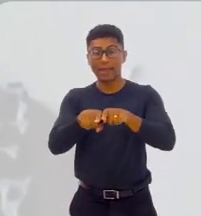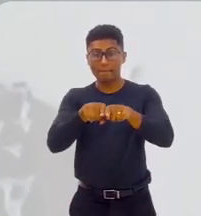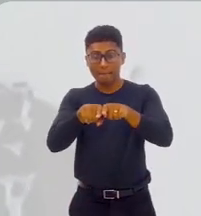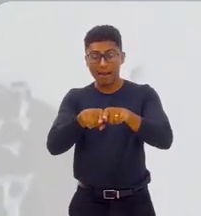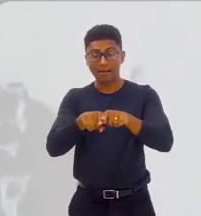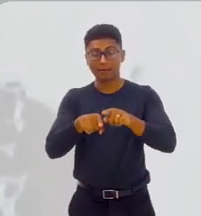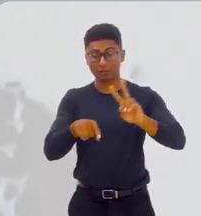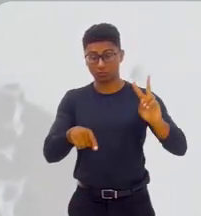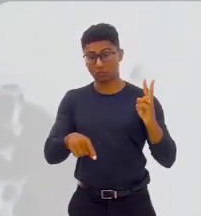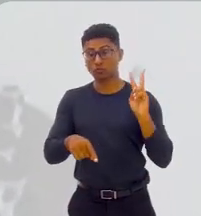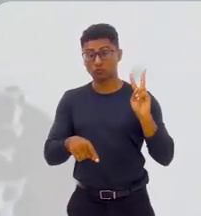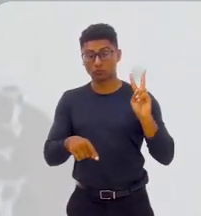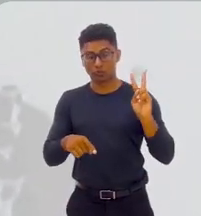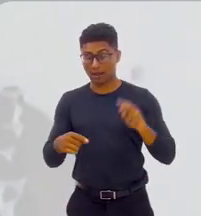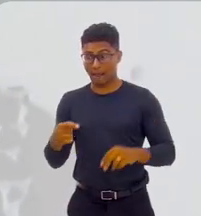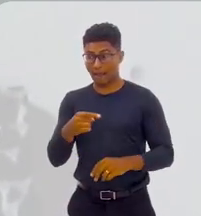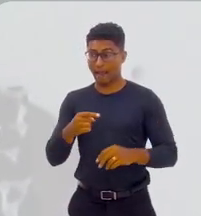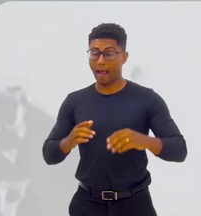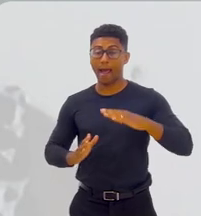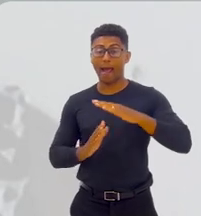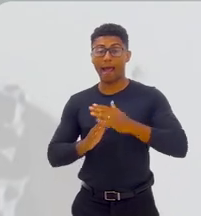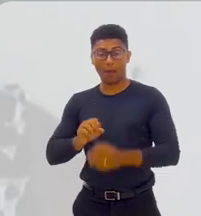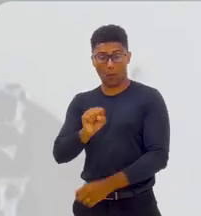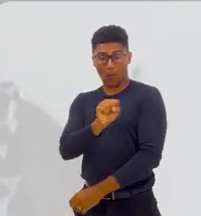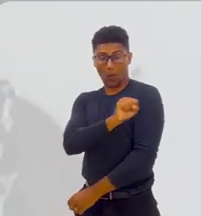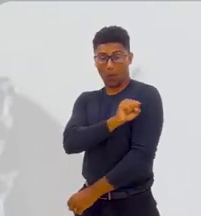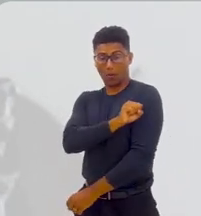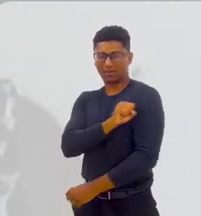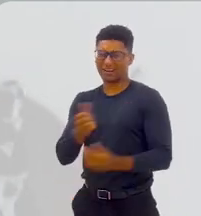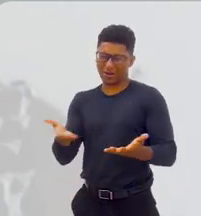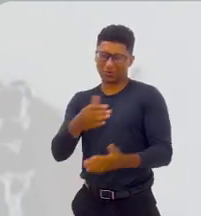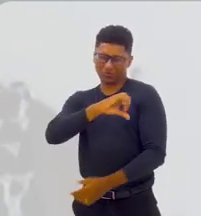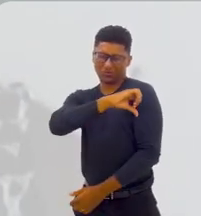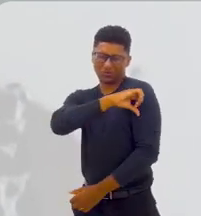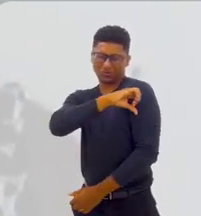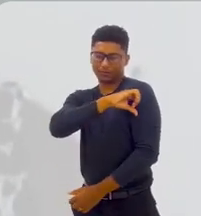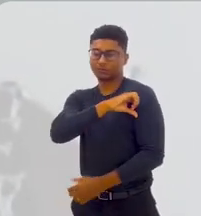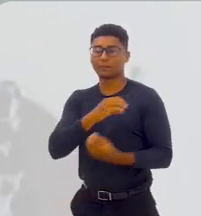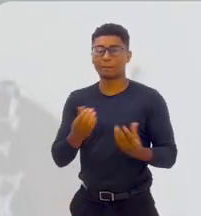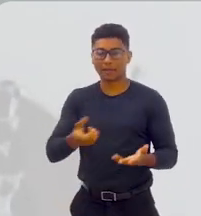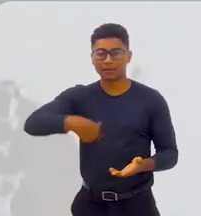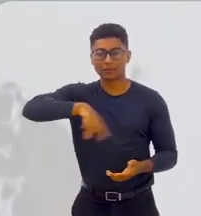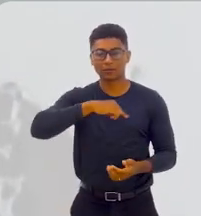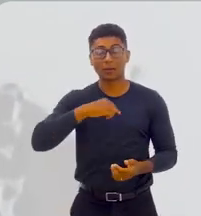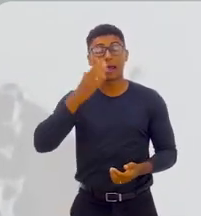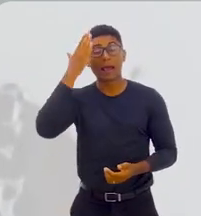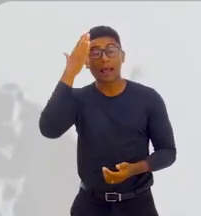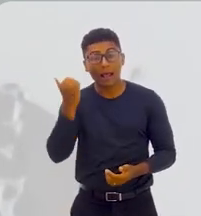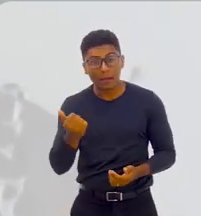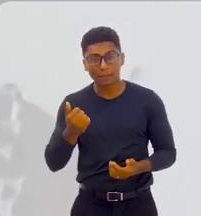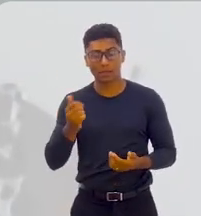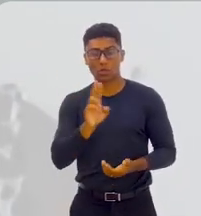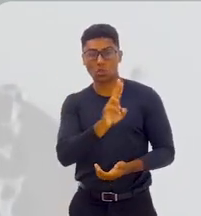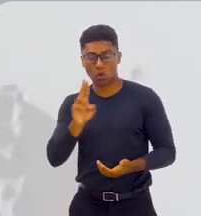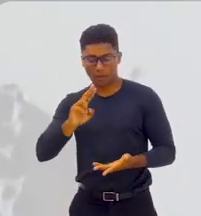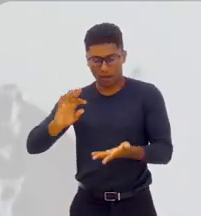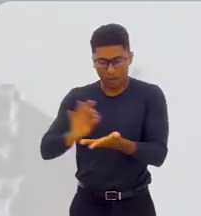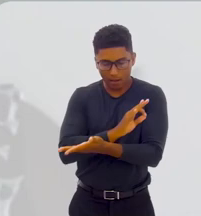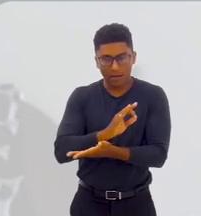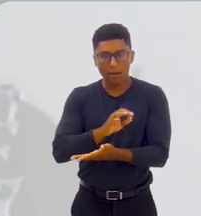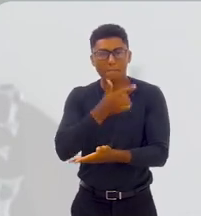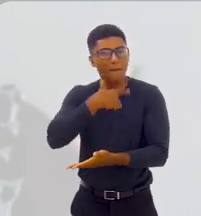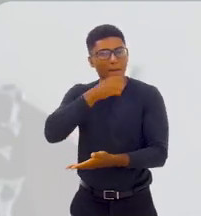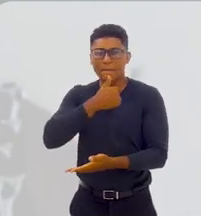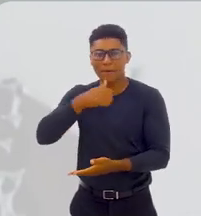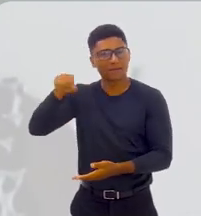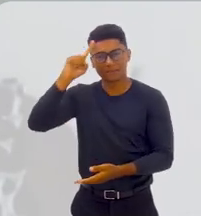ginásio, para a gente fazer até a oitava série, que agora é o nono ano, para que a gente pudesse saber assinar o nosso nome corretamente, coisa que eles não